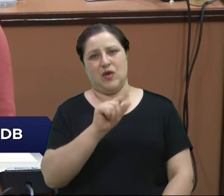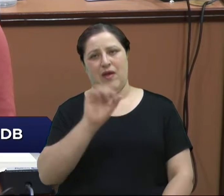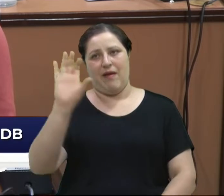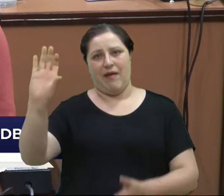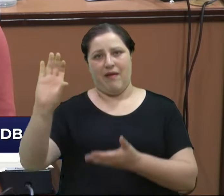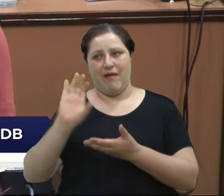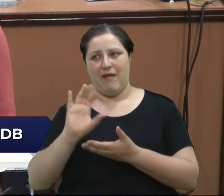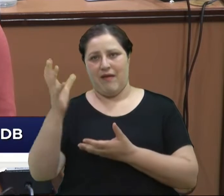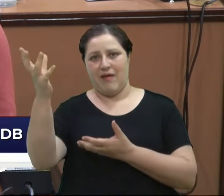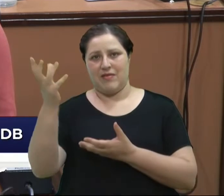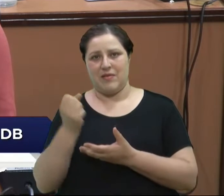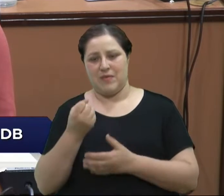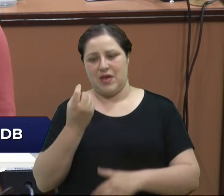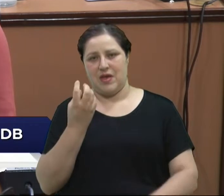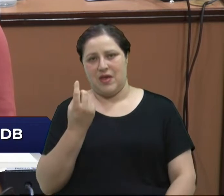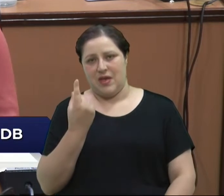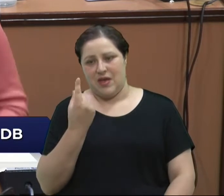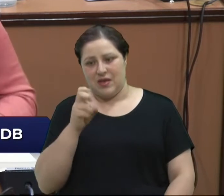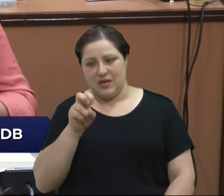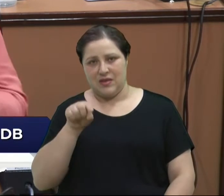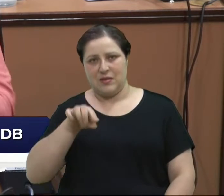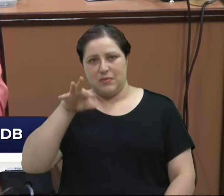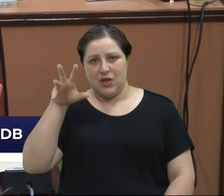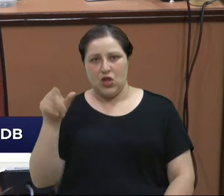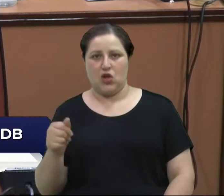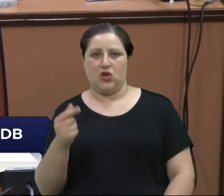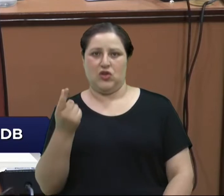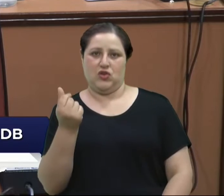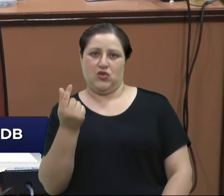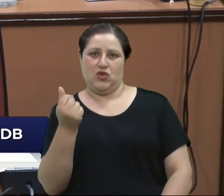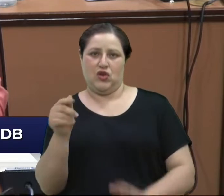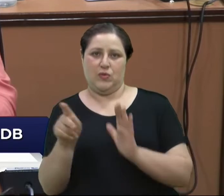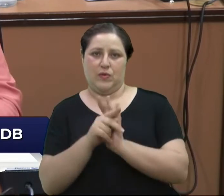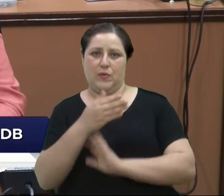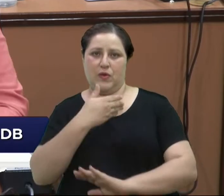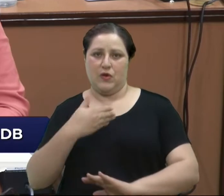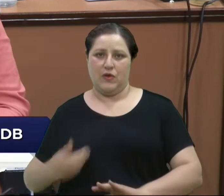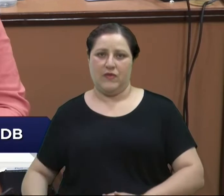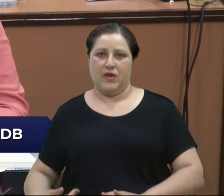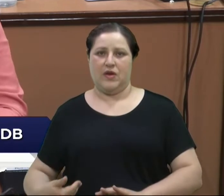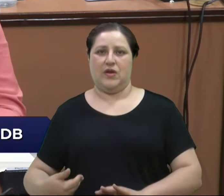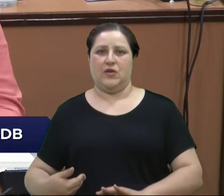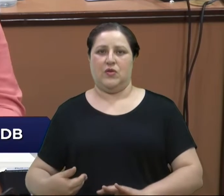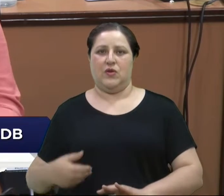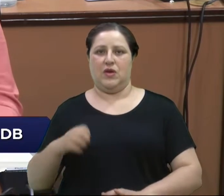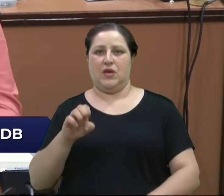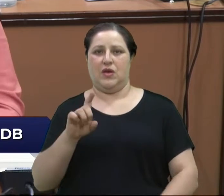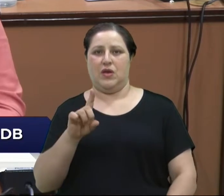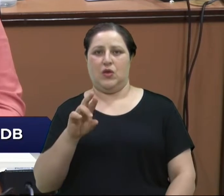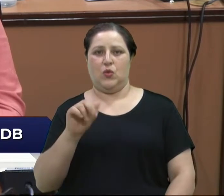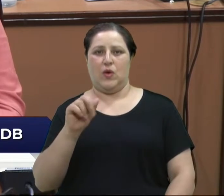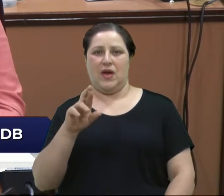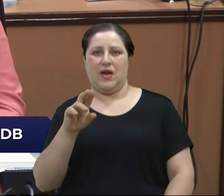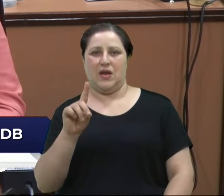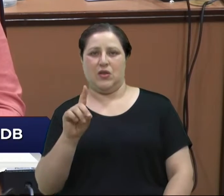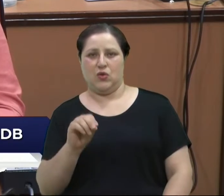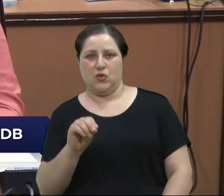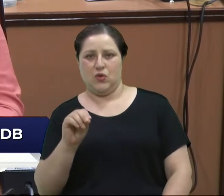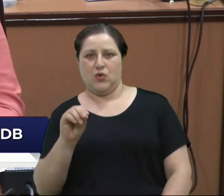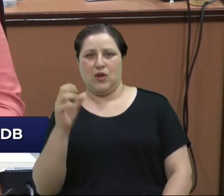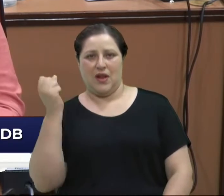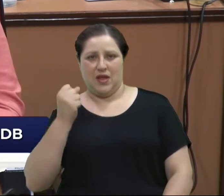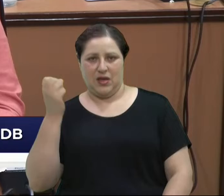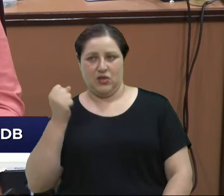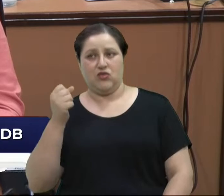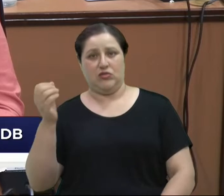milhões restantes do governo do Estado, Eduardo Leite, que veio aqui e fez esse importante anúncio, né, que vai possibilitar. A gente